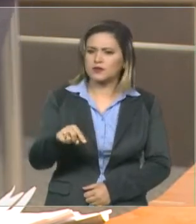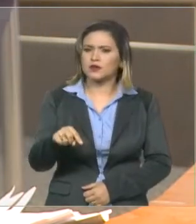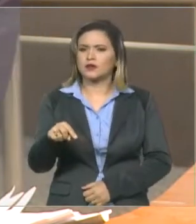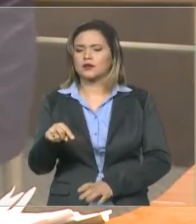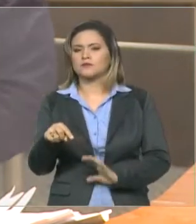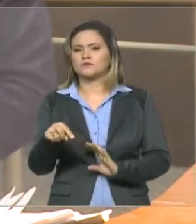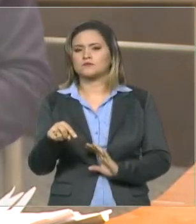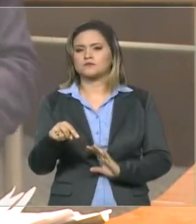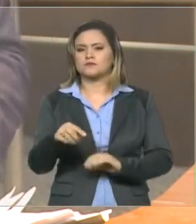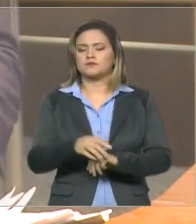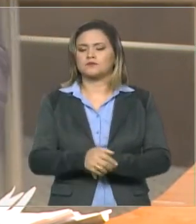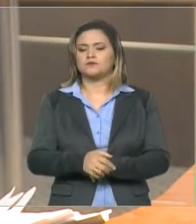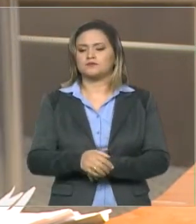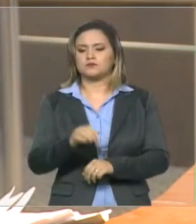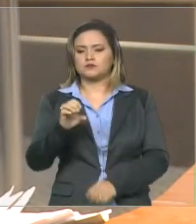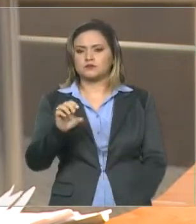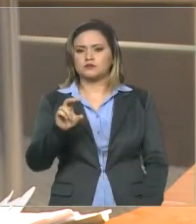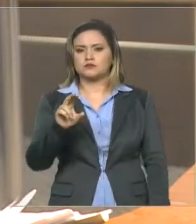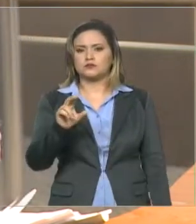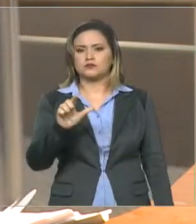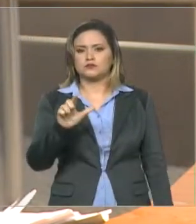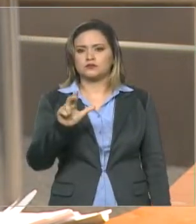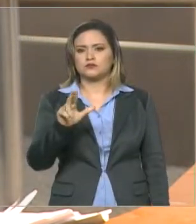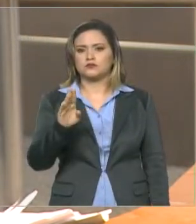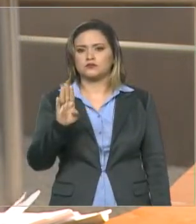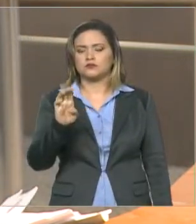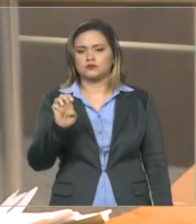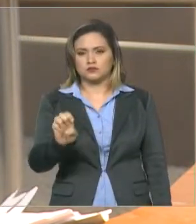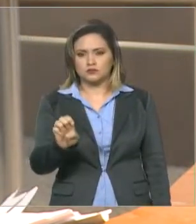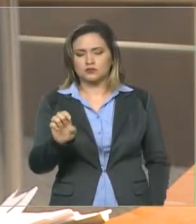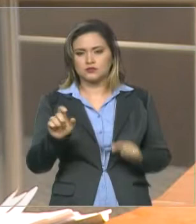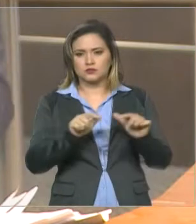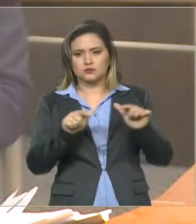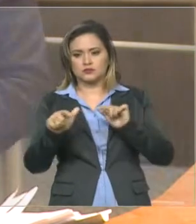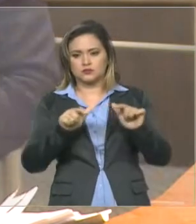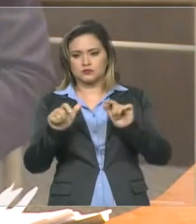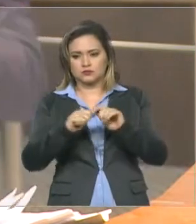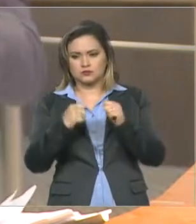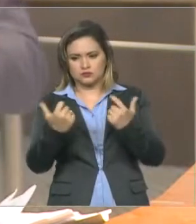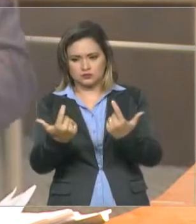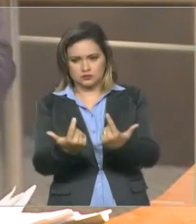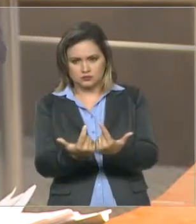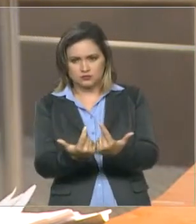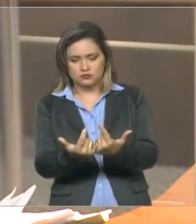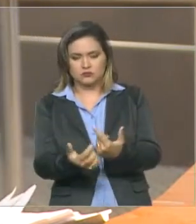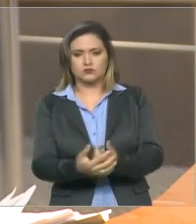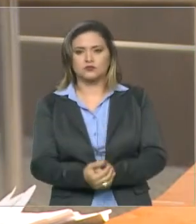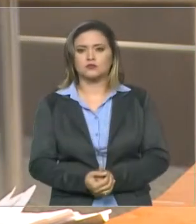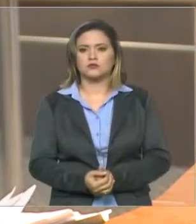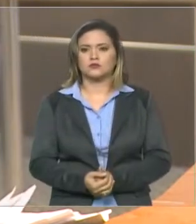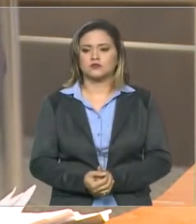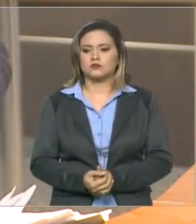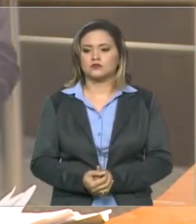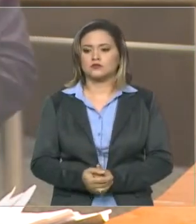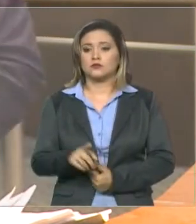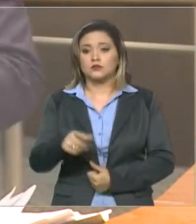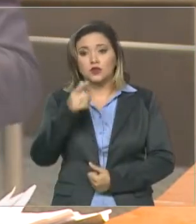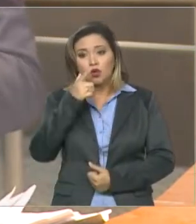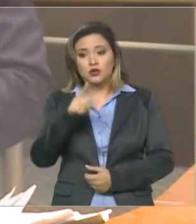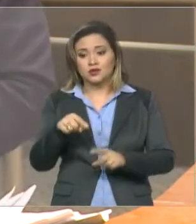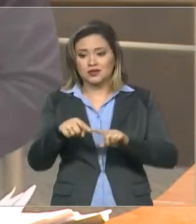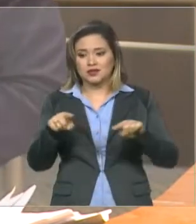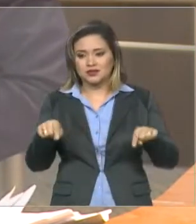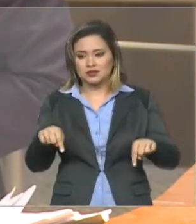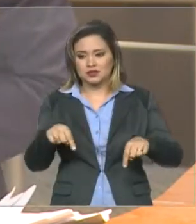dos servidores aqui da Assembleia Legislativa, eles conseguiram, deputado Inácio, uma sala na